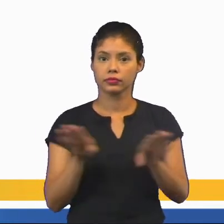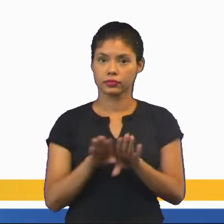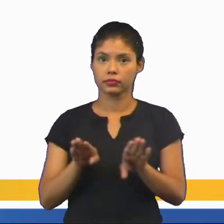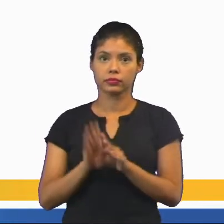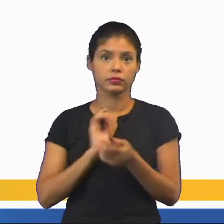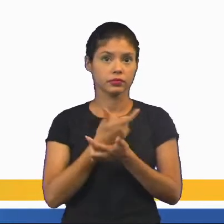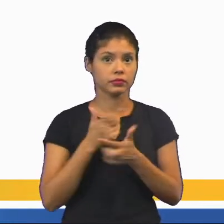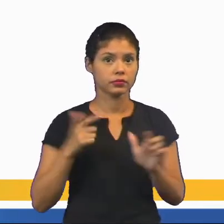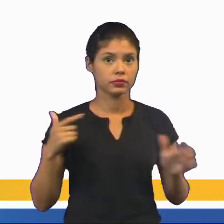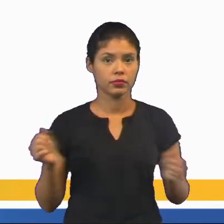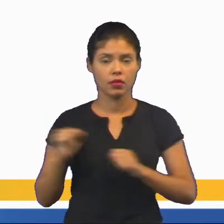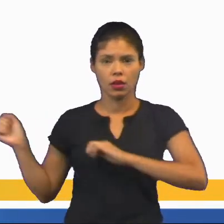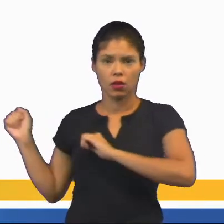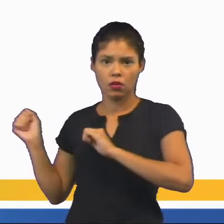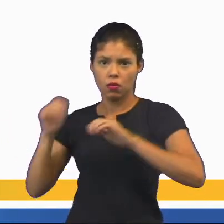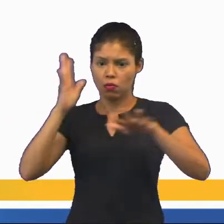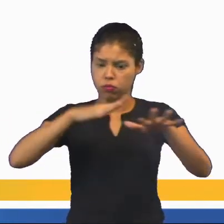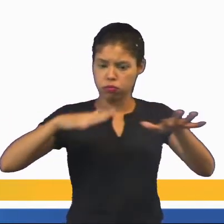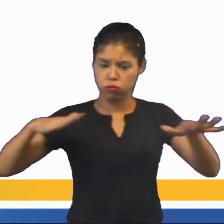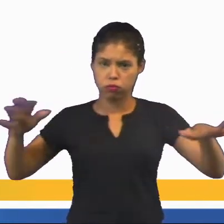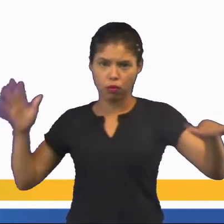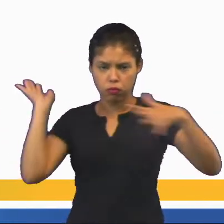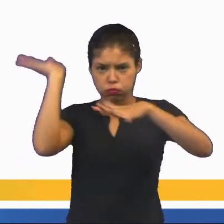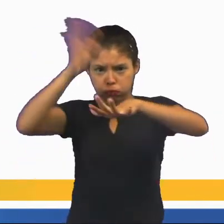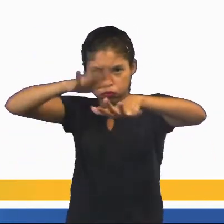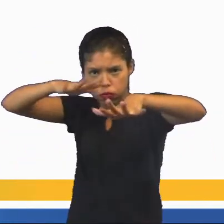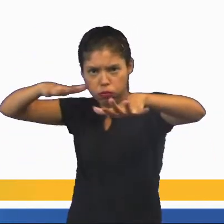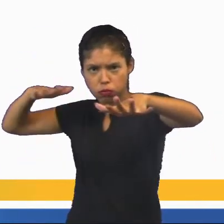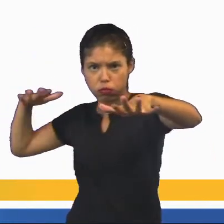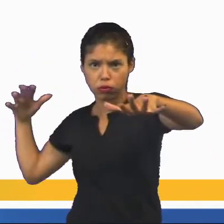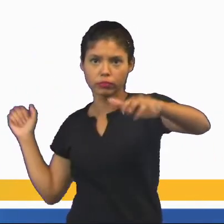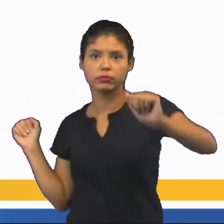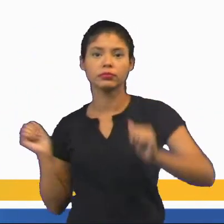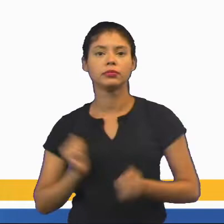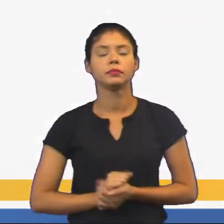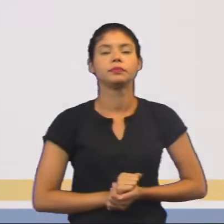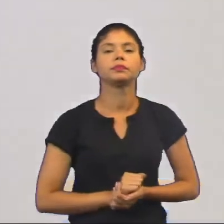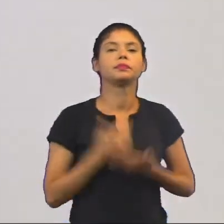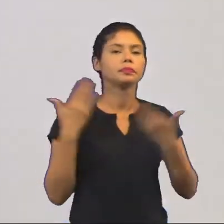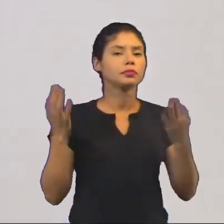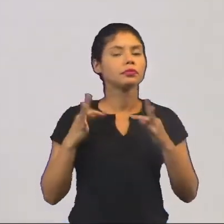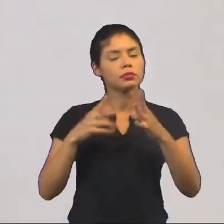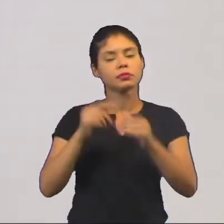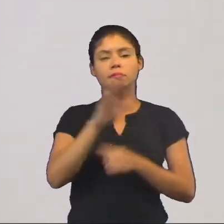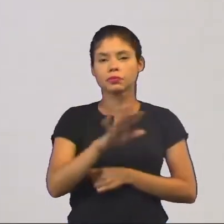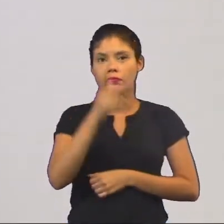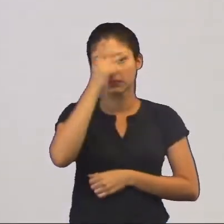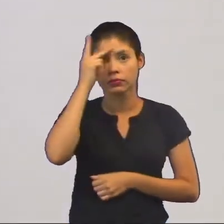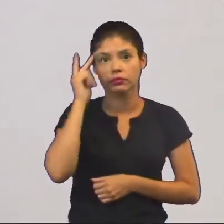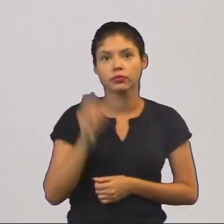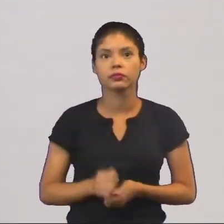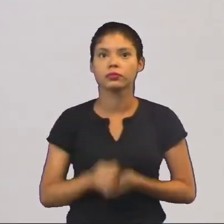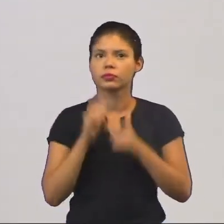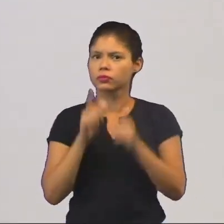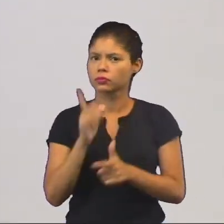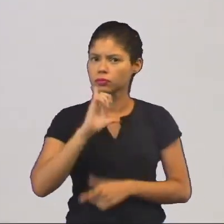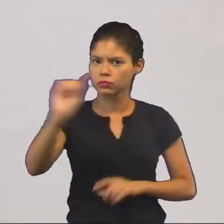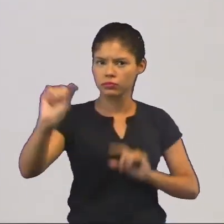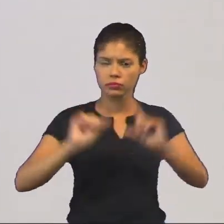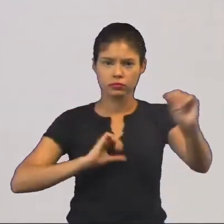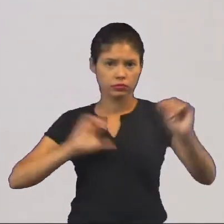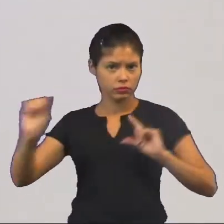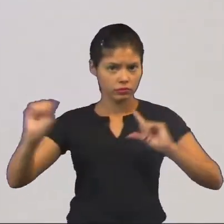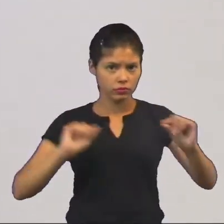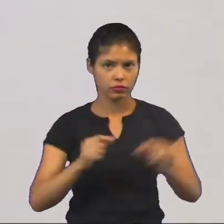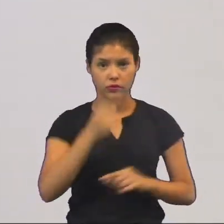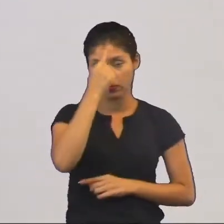um grande fluxo no tráfego de carros. Vocês conseguiram identificar isso? E todas essas pessoas, para onde será que elas estão indo? Eu